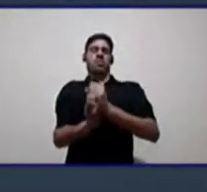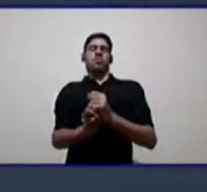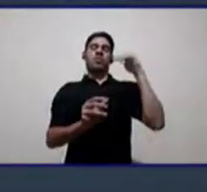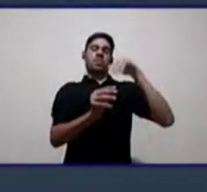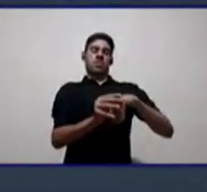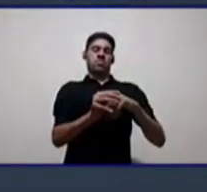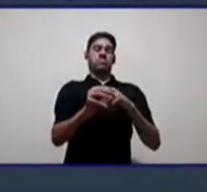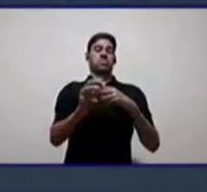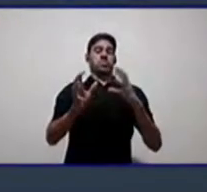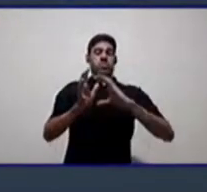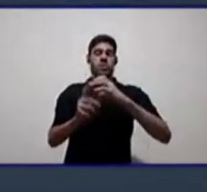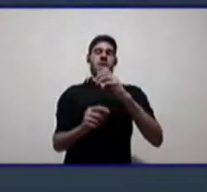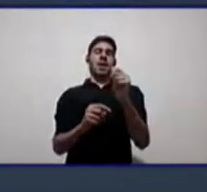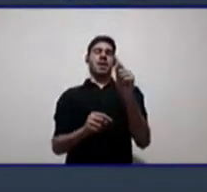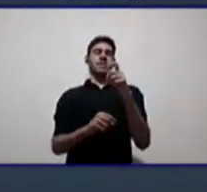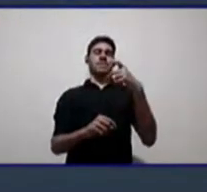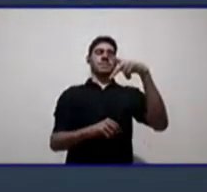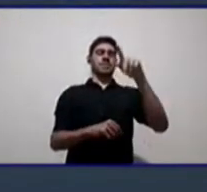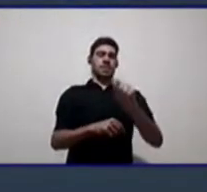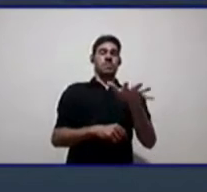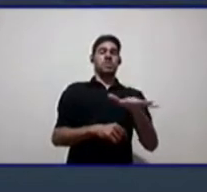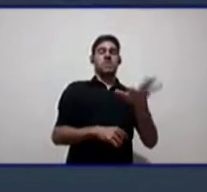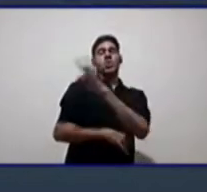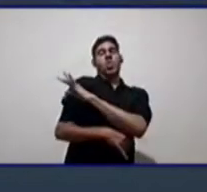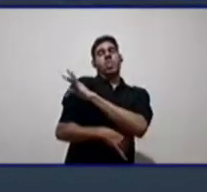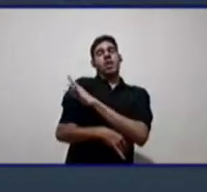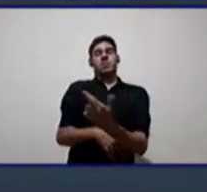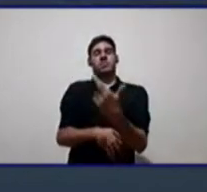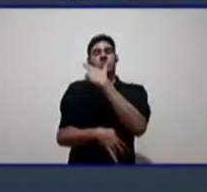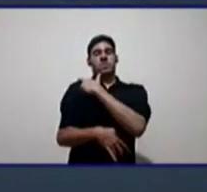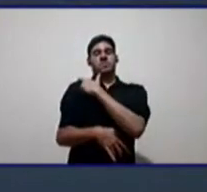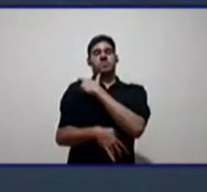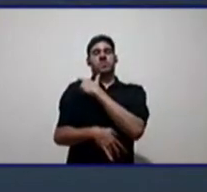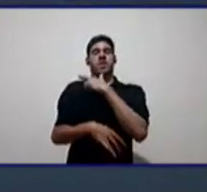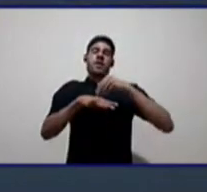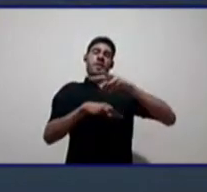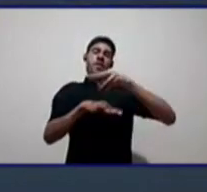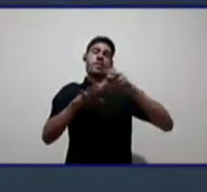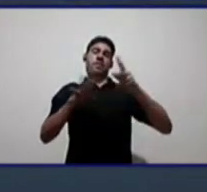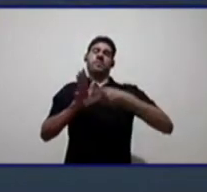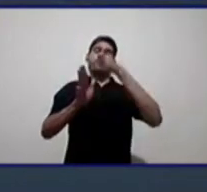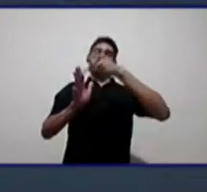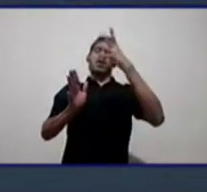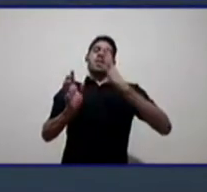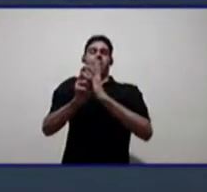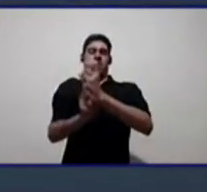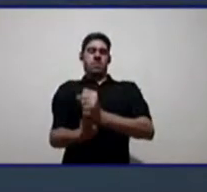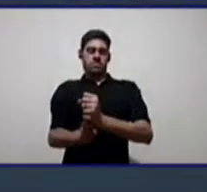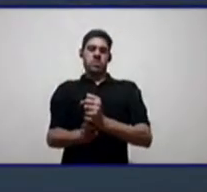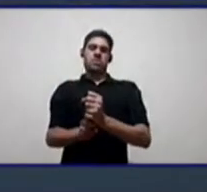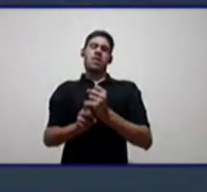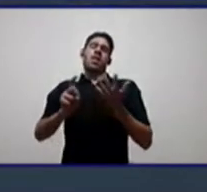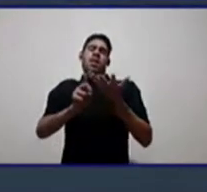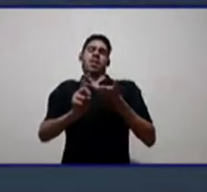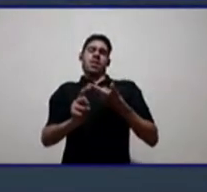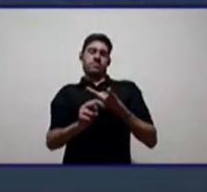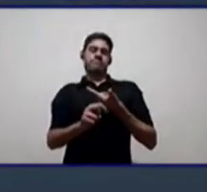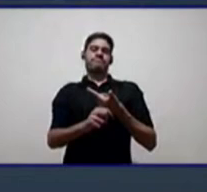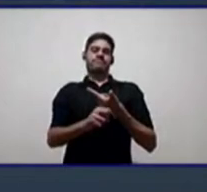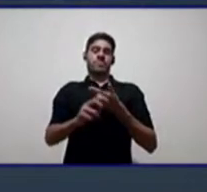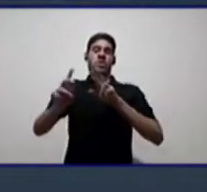Partidárias, a AZEPA, setor técnico responsável pela emissão dos pareceres contábeis, entre outros. De igual